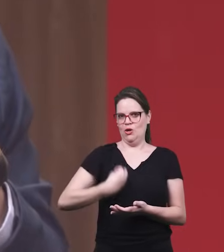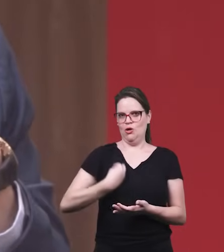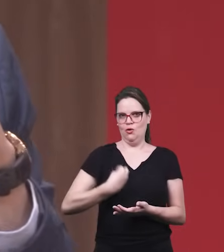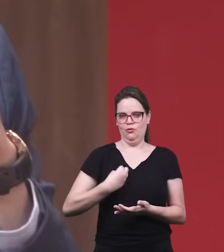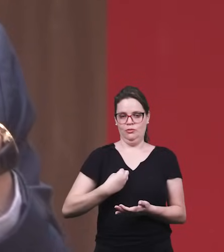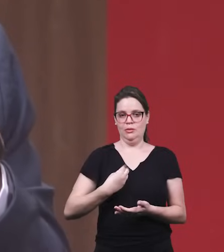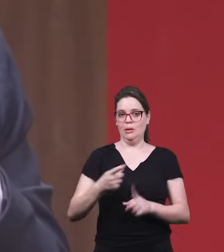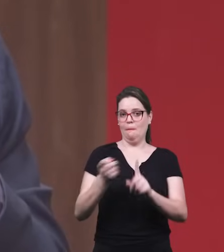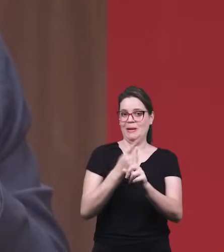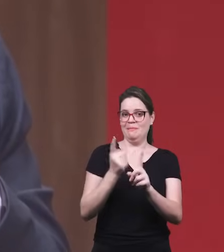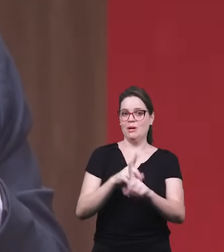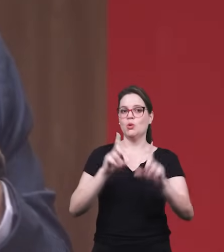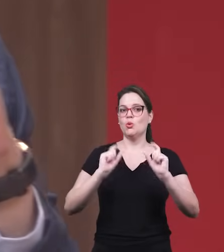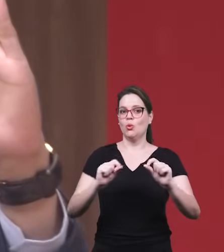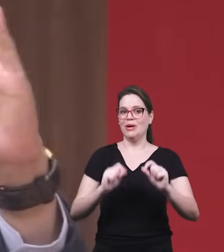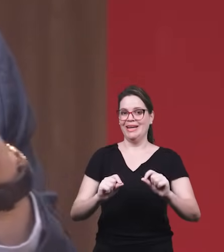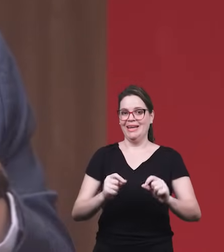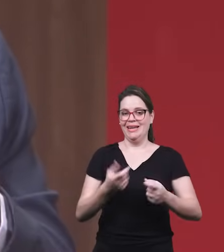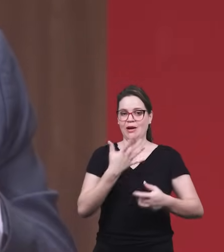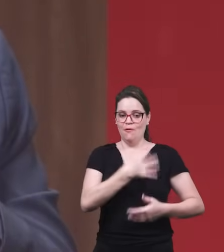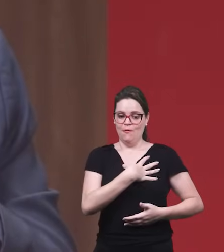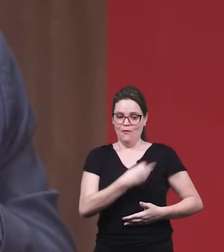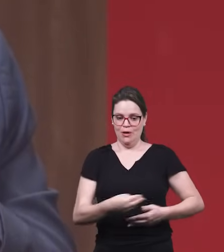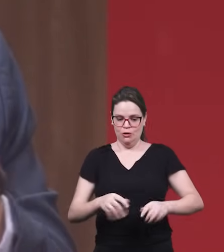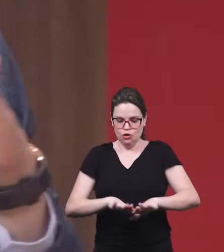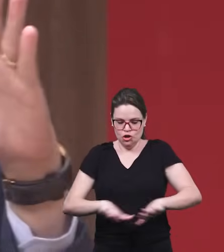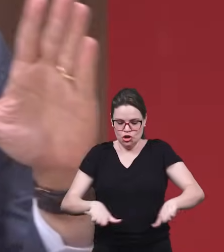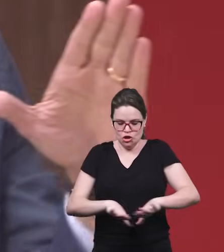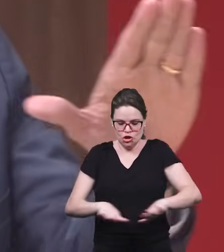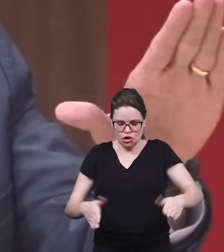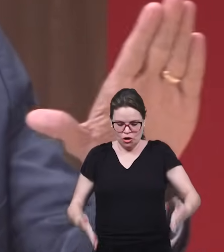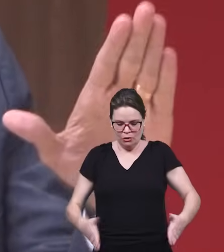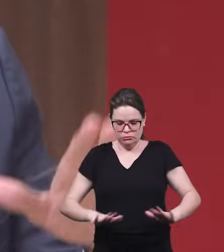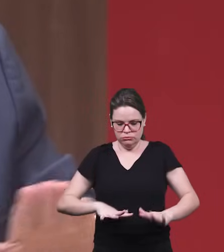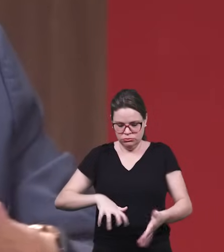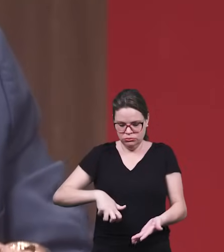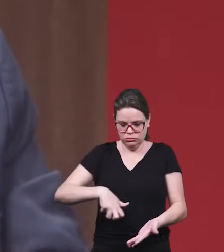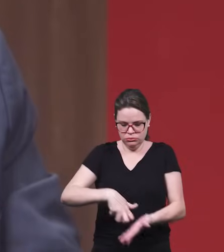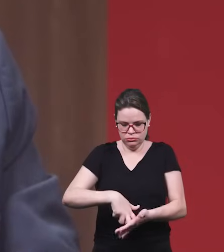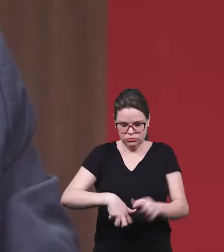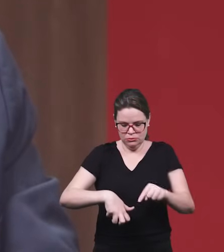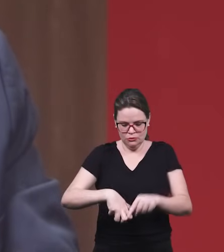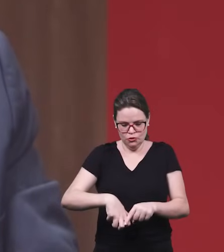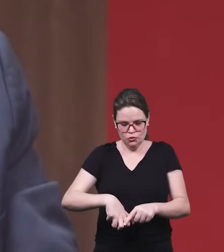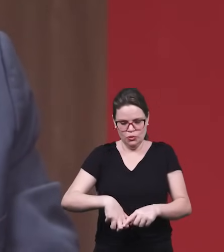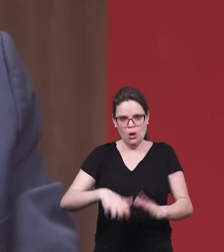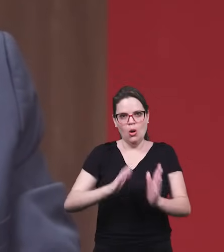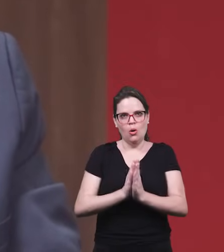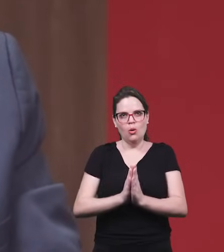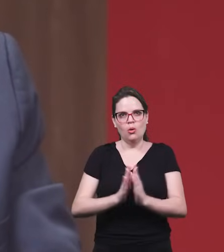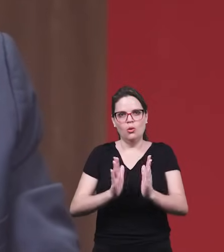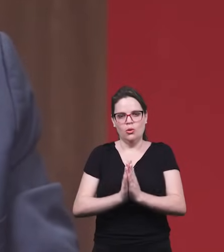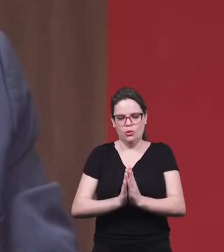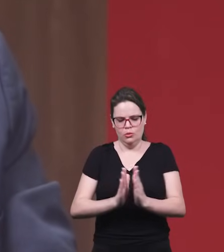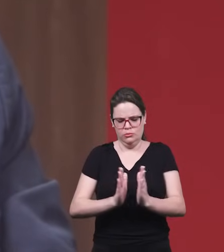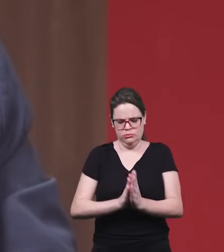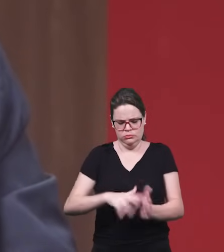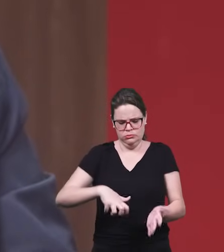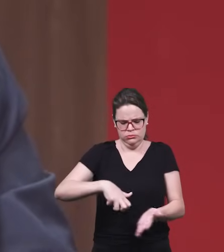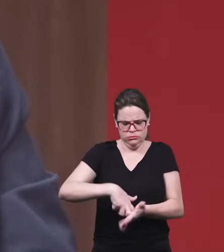oração, o filho dela colado nela, ela colocou na cama do profeta, descansou na profecia e ela fechou a